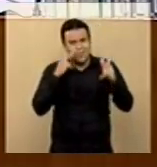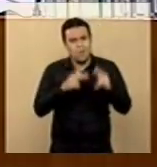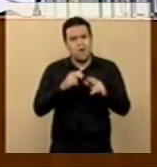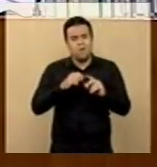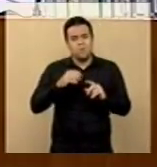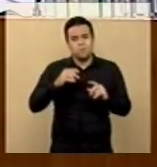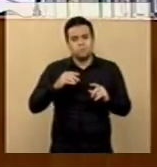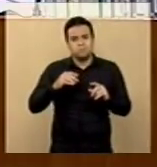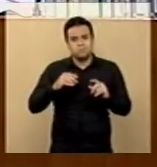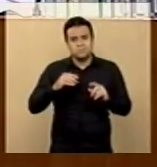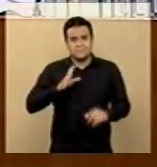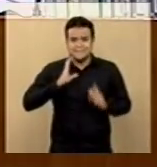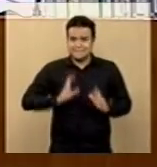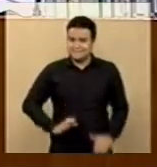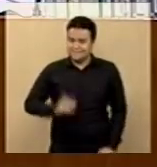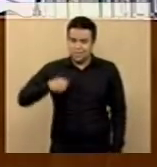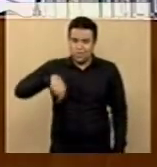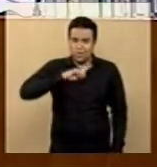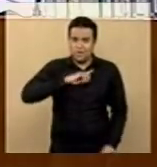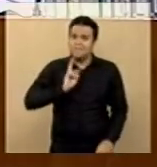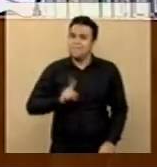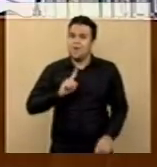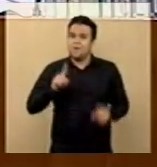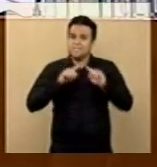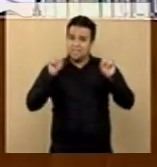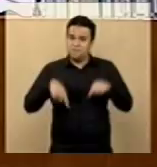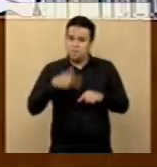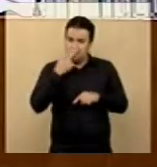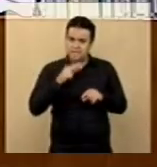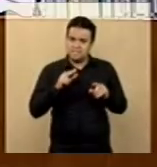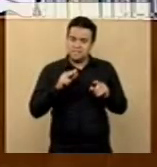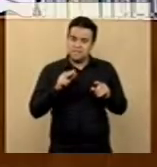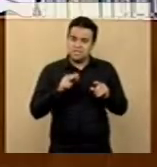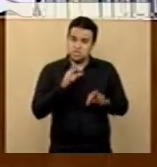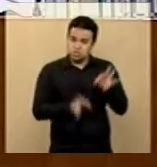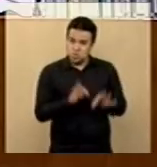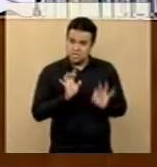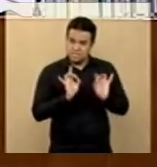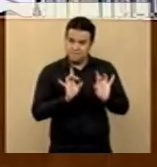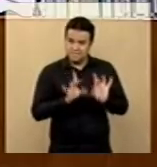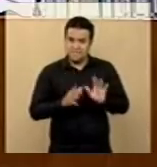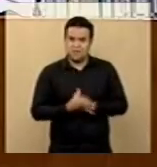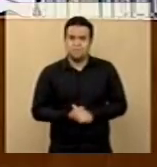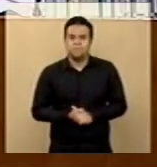somos, e não na condição de um servidor com um foro especial, realmente é exatamente isso.